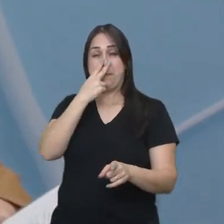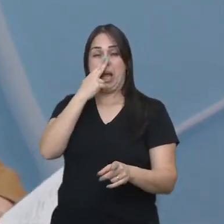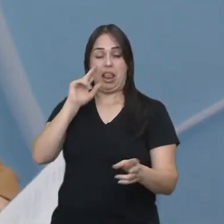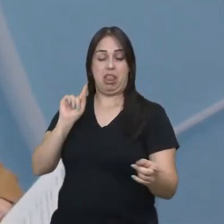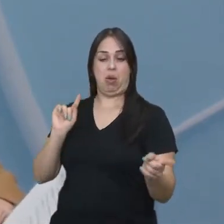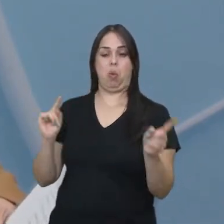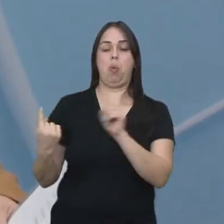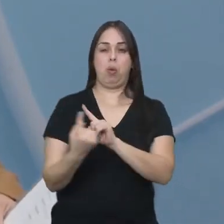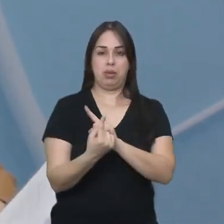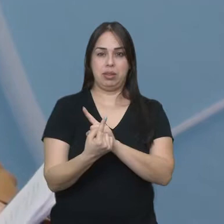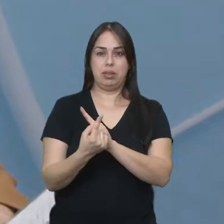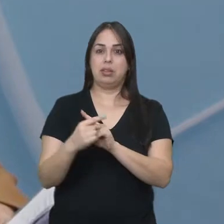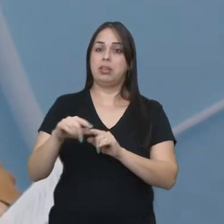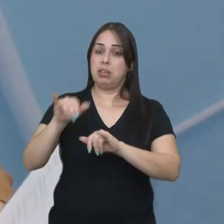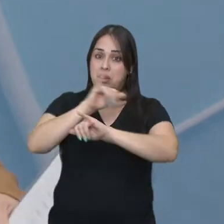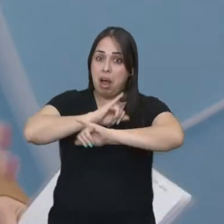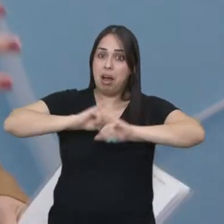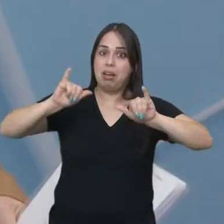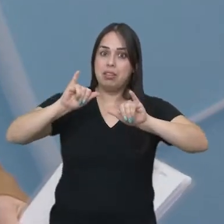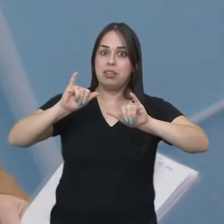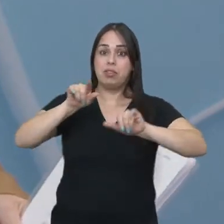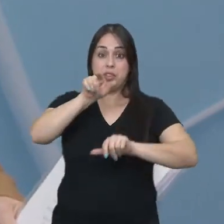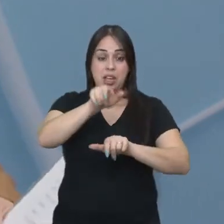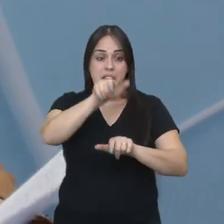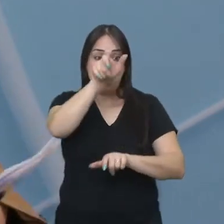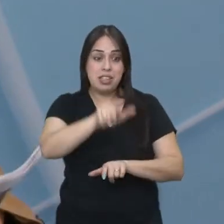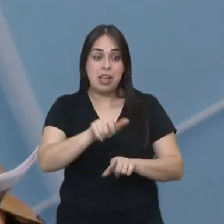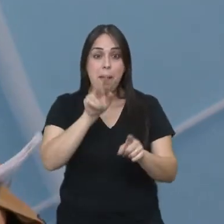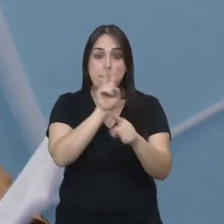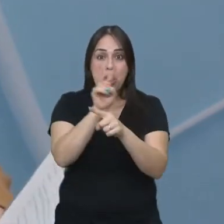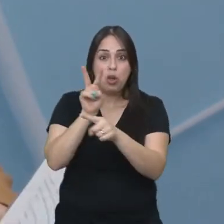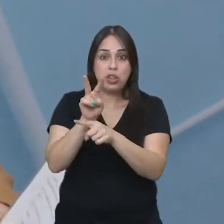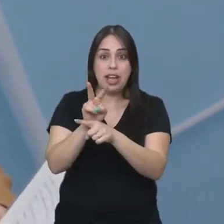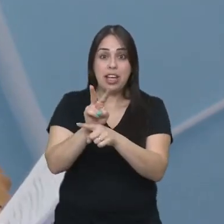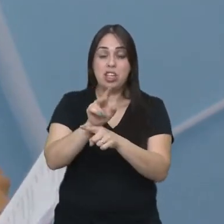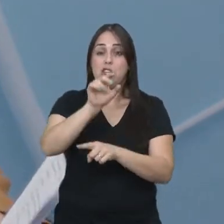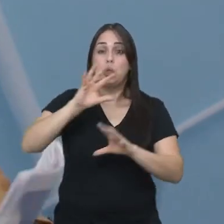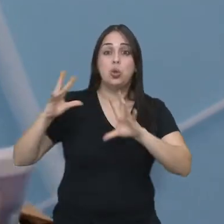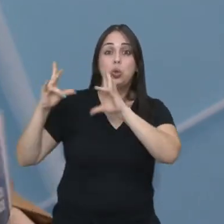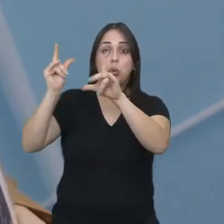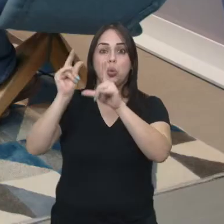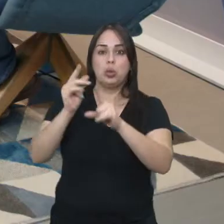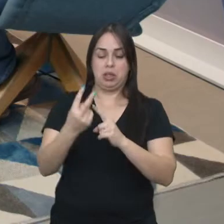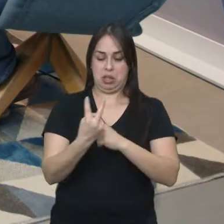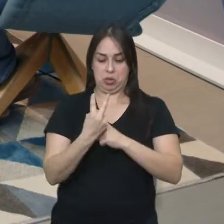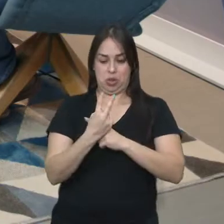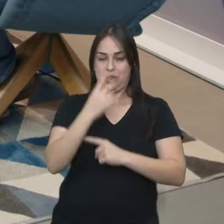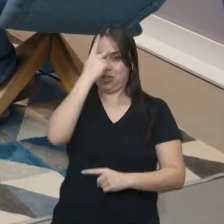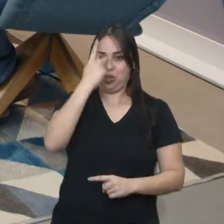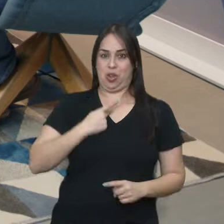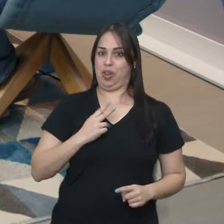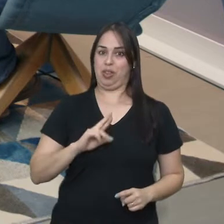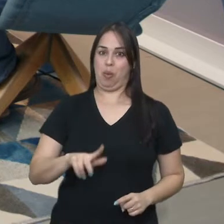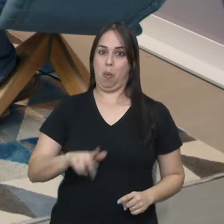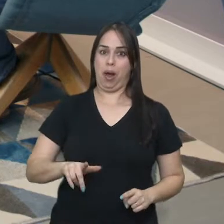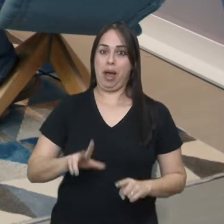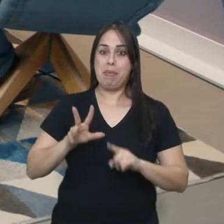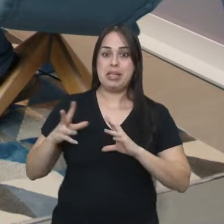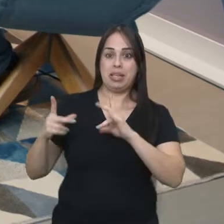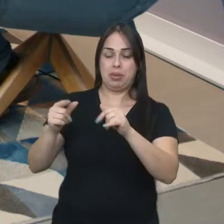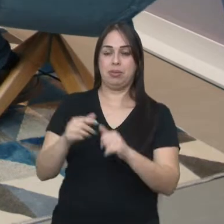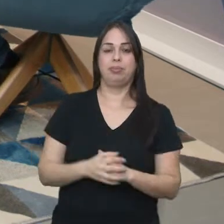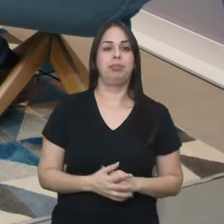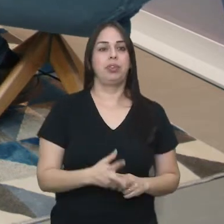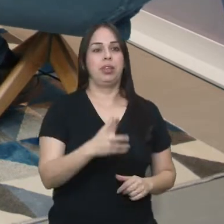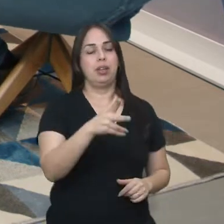disso? Tentar reforçar para as pessoas, você está protegendo um todo, não é mesmo? Não só você. Então, o que eu acho importante na sua